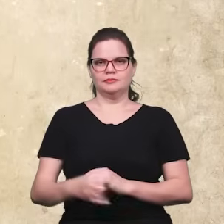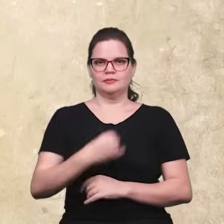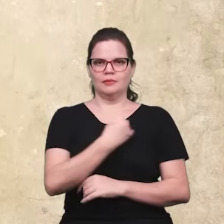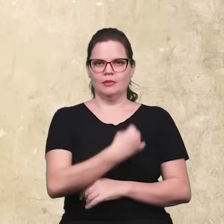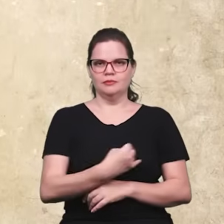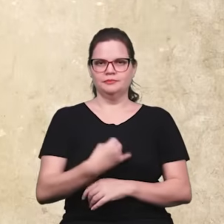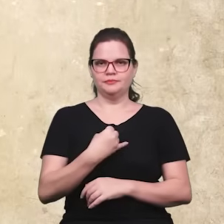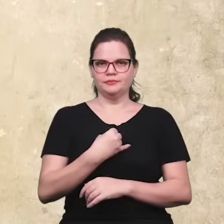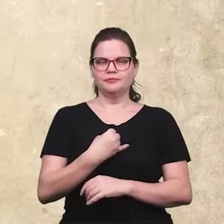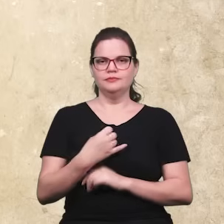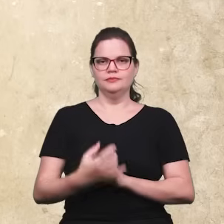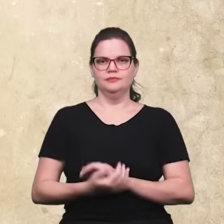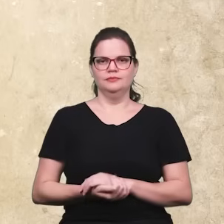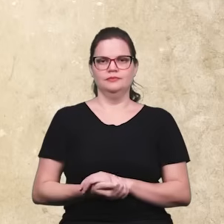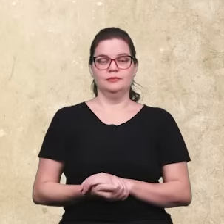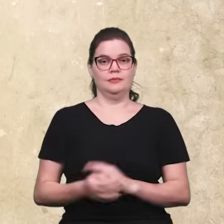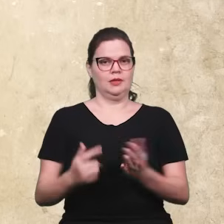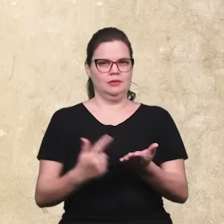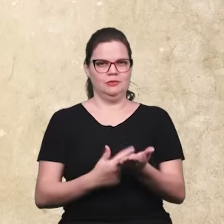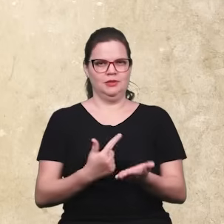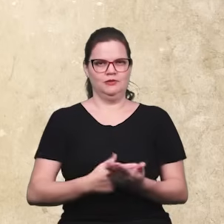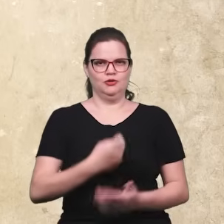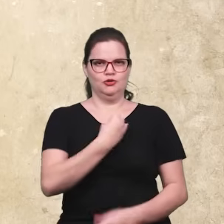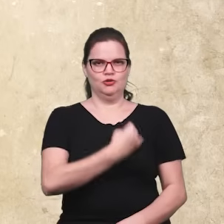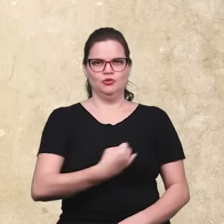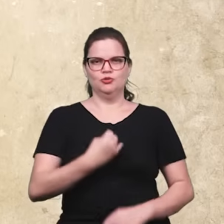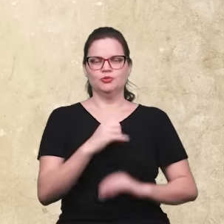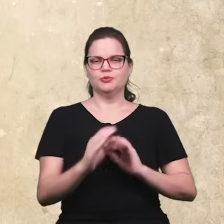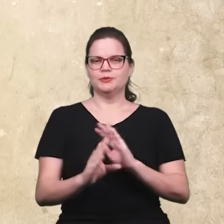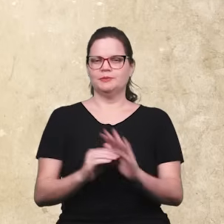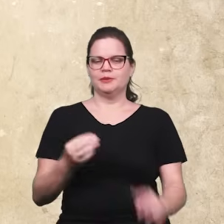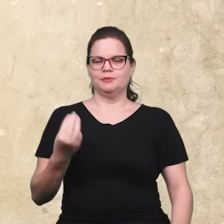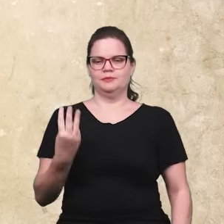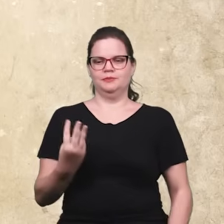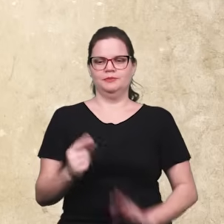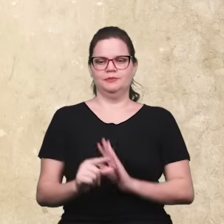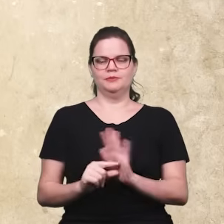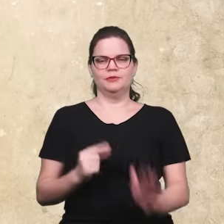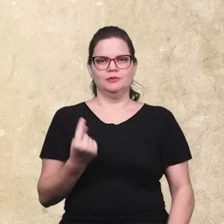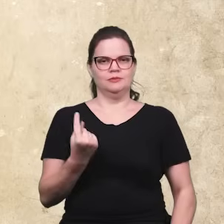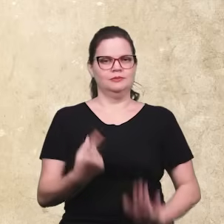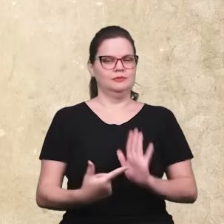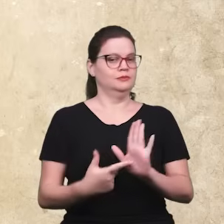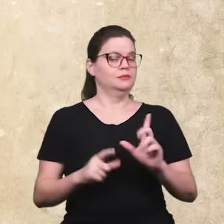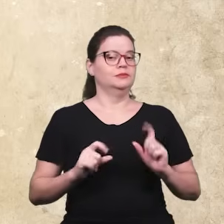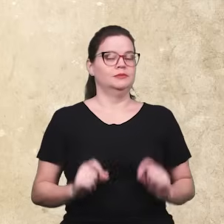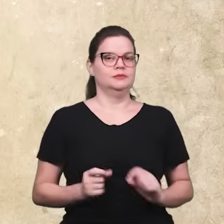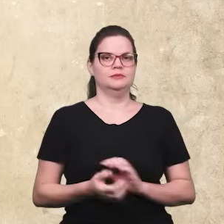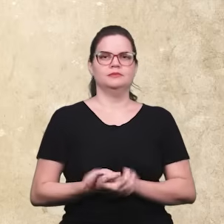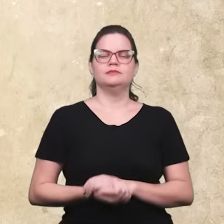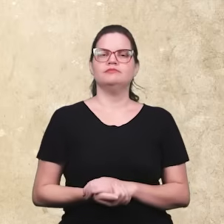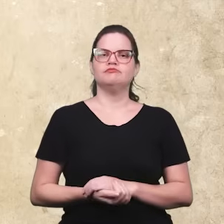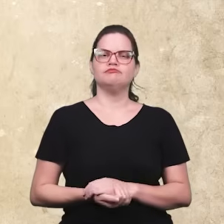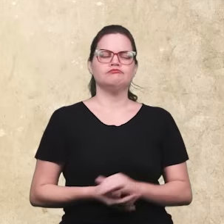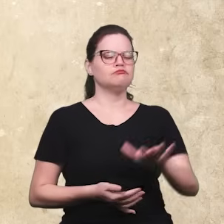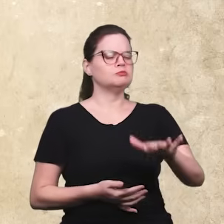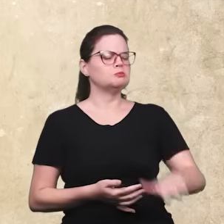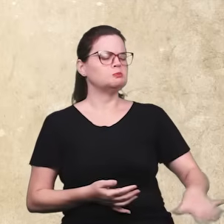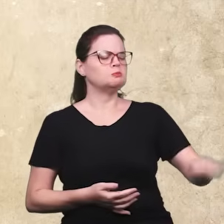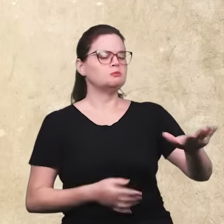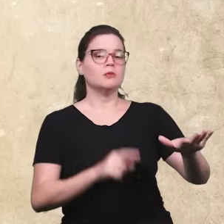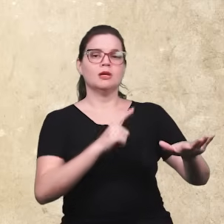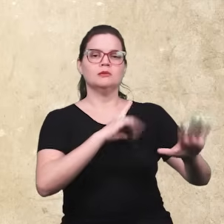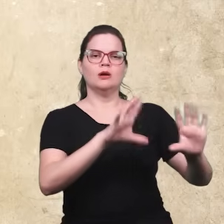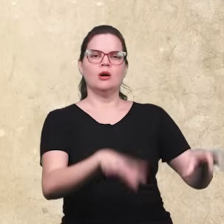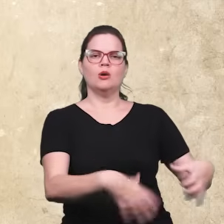em João, Evangelho de João, capítulo 3, verso 1, que diz assim: E havia entre